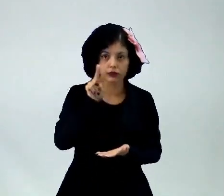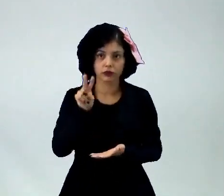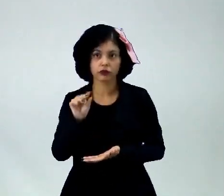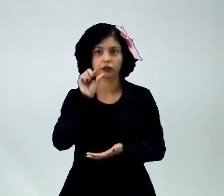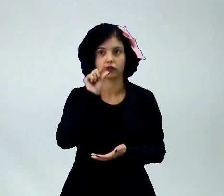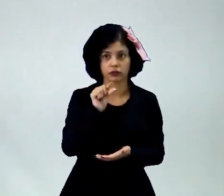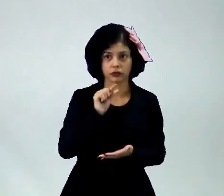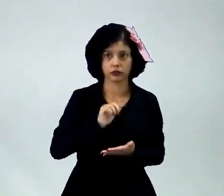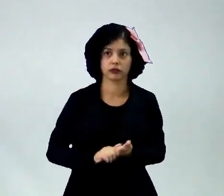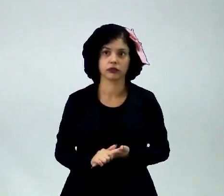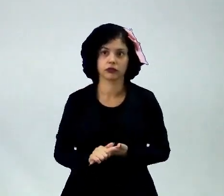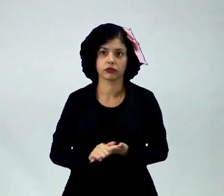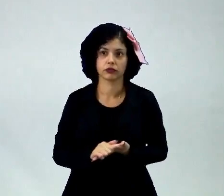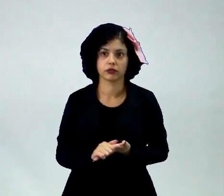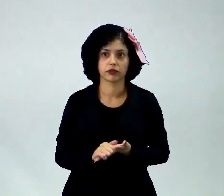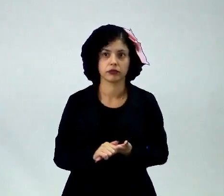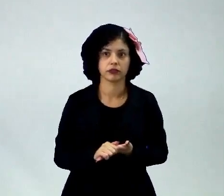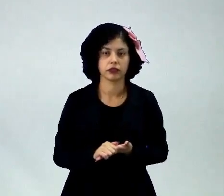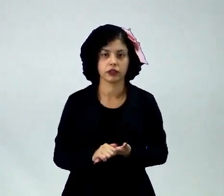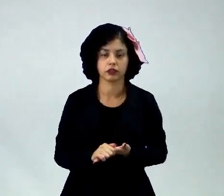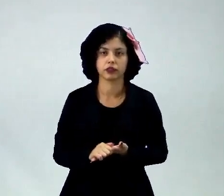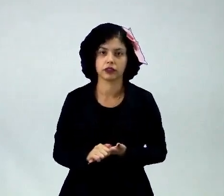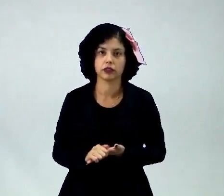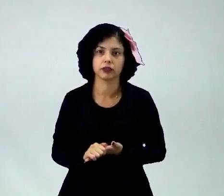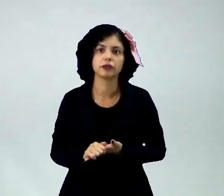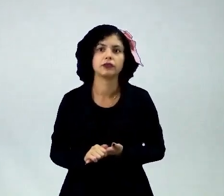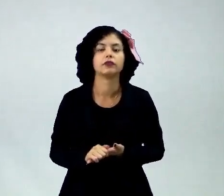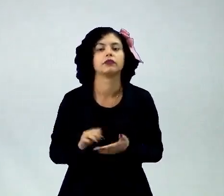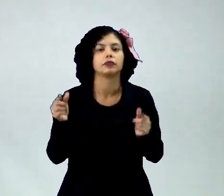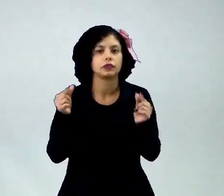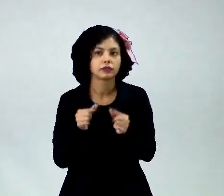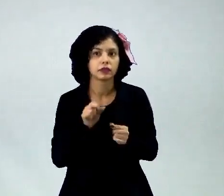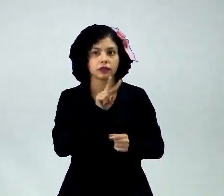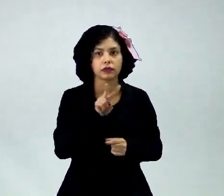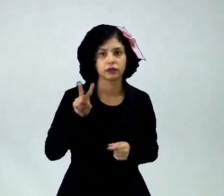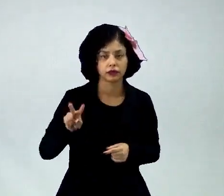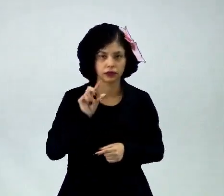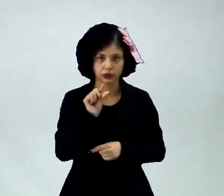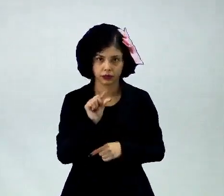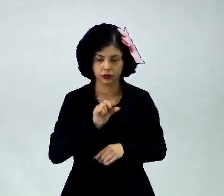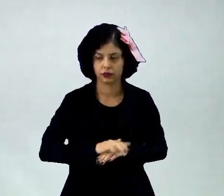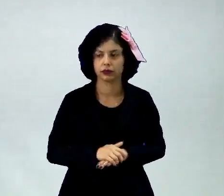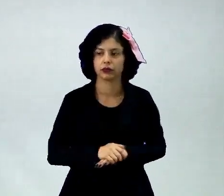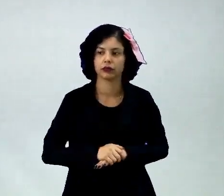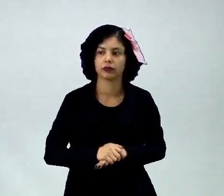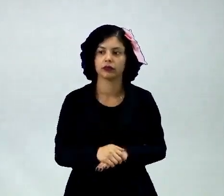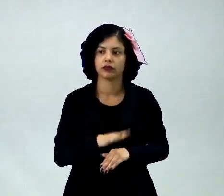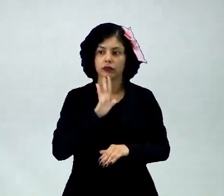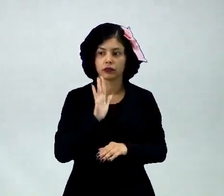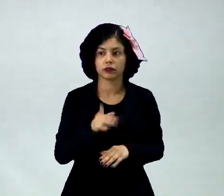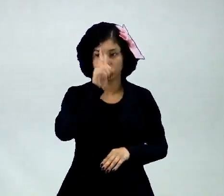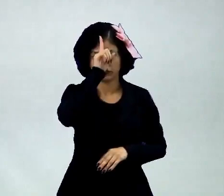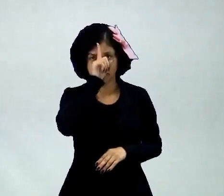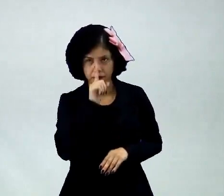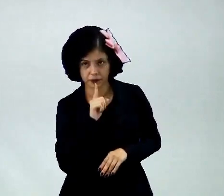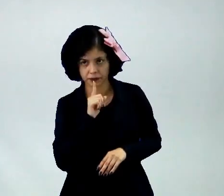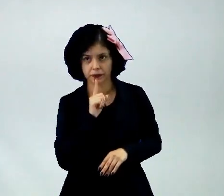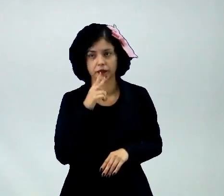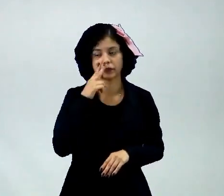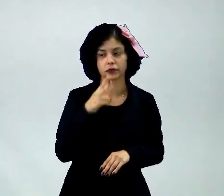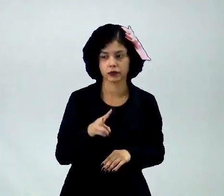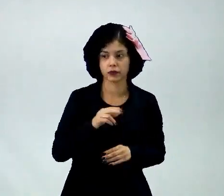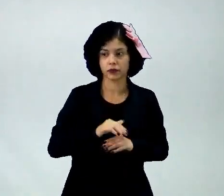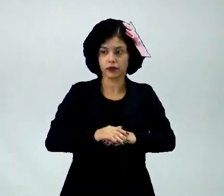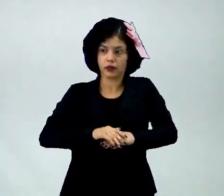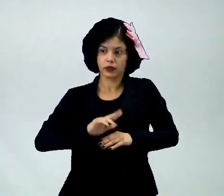caso, era representado por um par de alelos que era com menos interação, no caso, o Vzinho. Já o amarelo, a gente viu